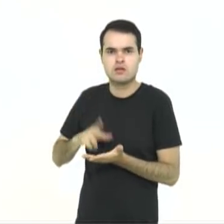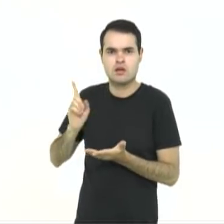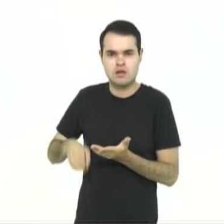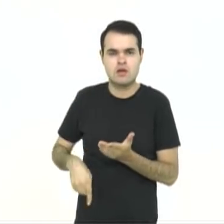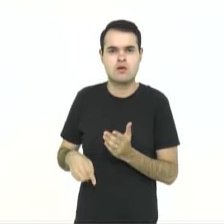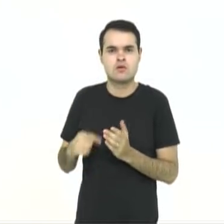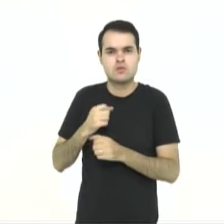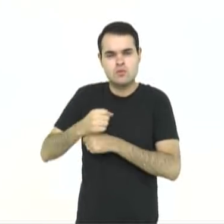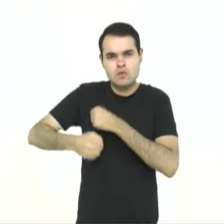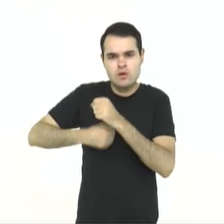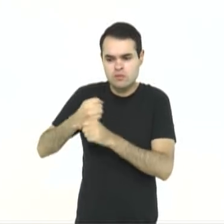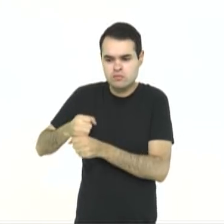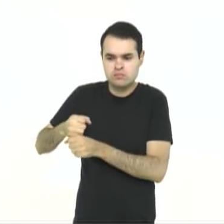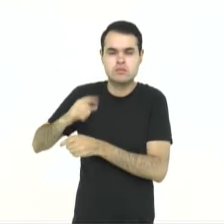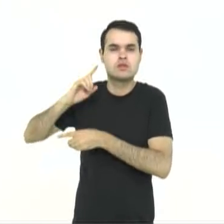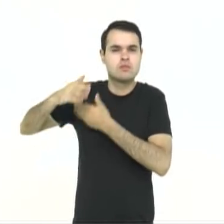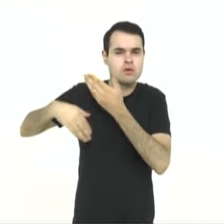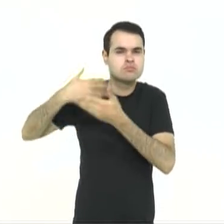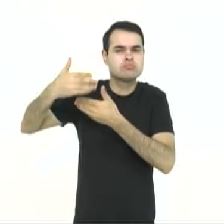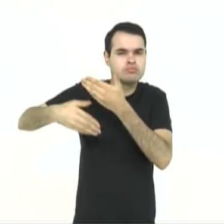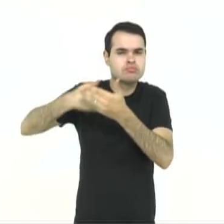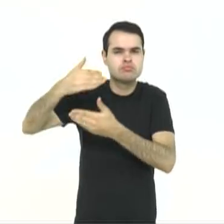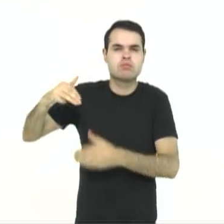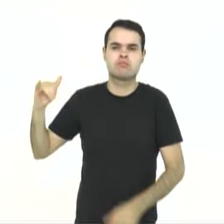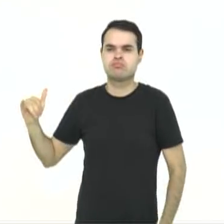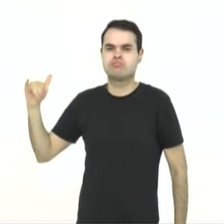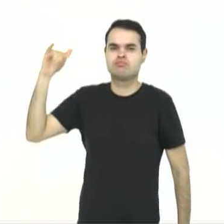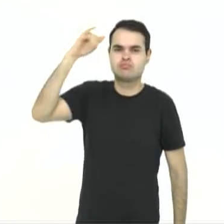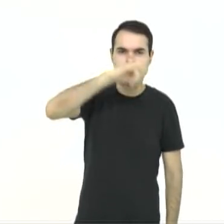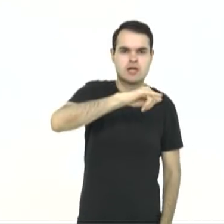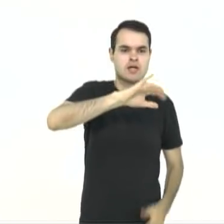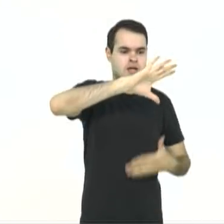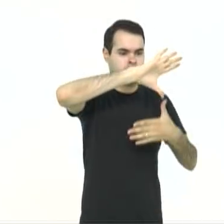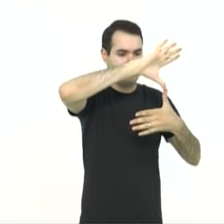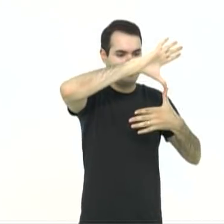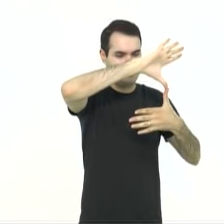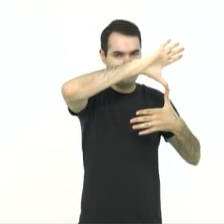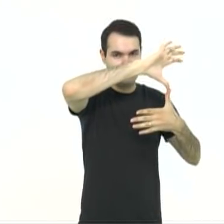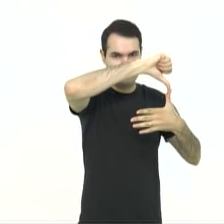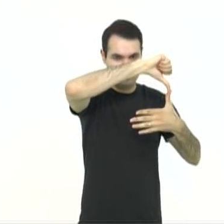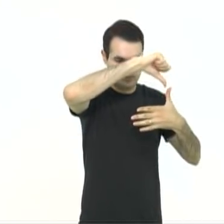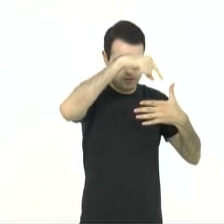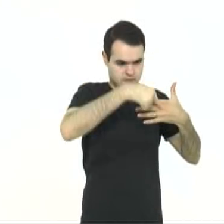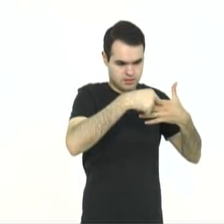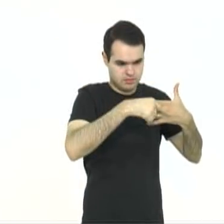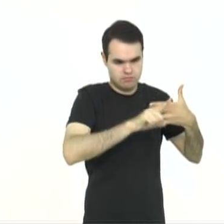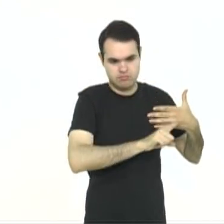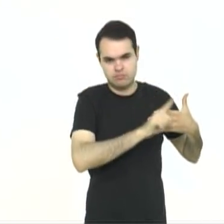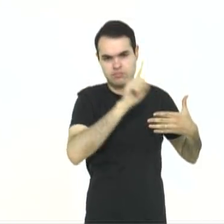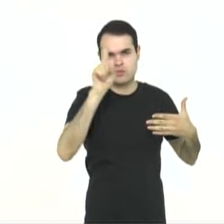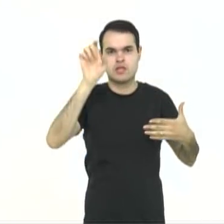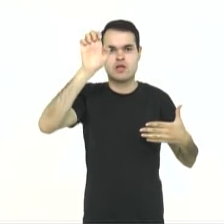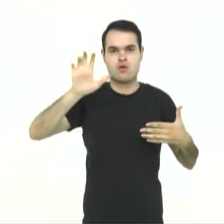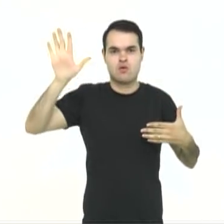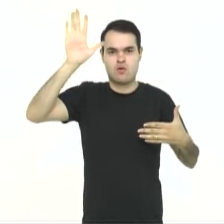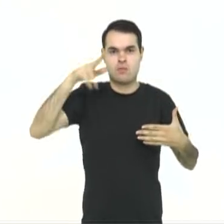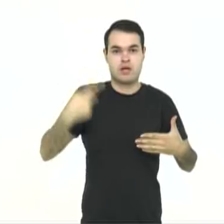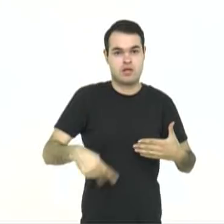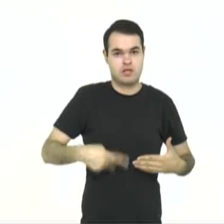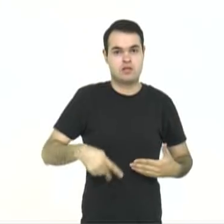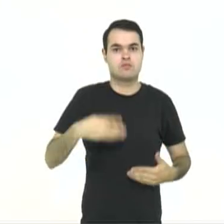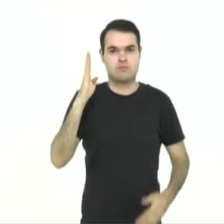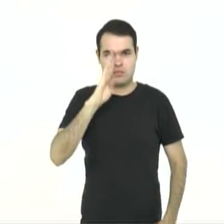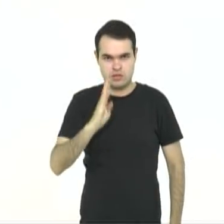de correspondência via aérea entre América do Sul e Europa. No Brasil, o presidente Getúlio Vargas instituiu